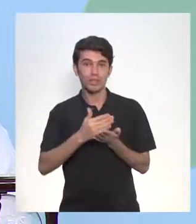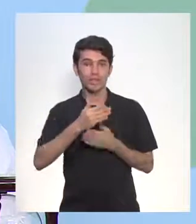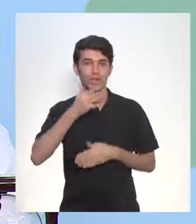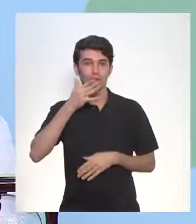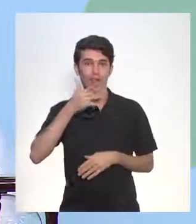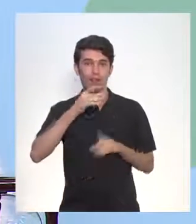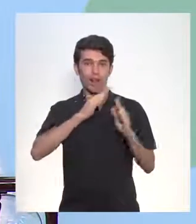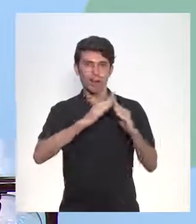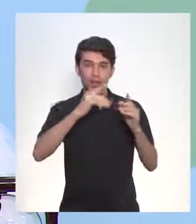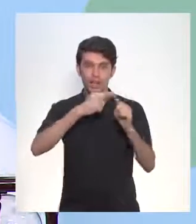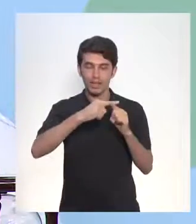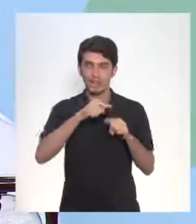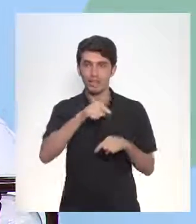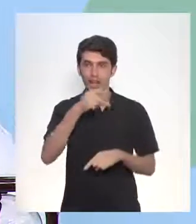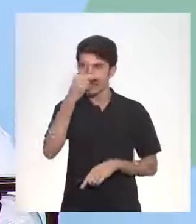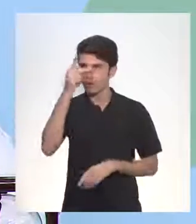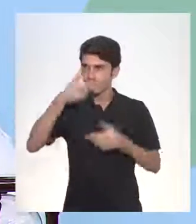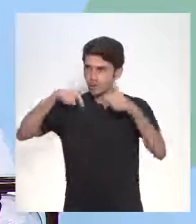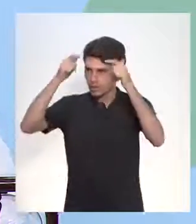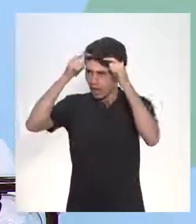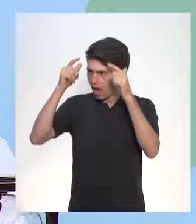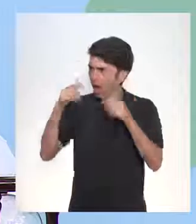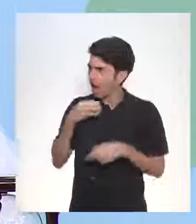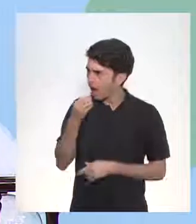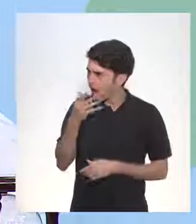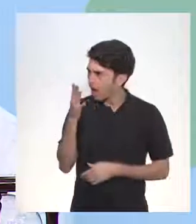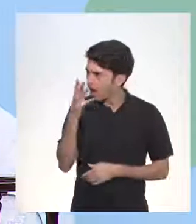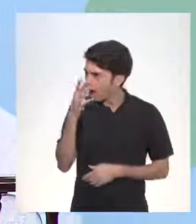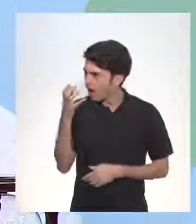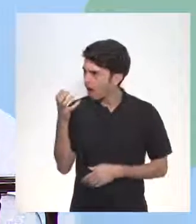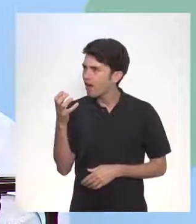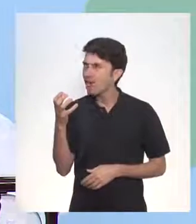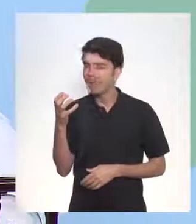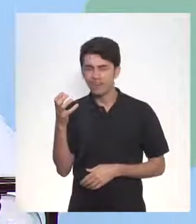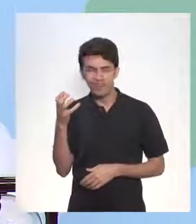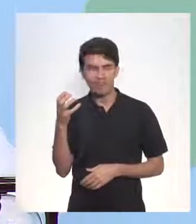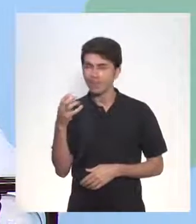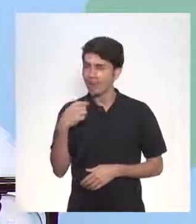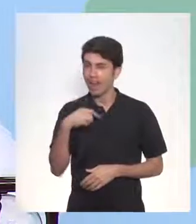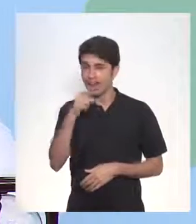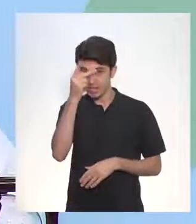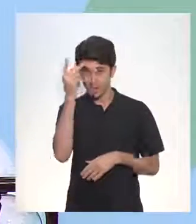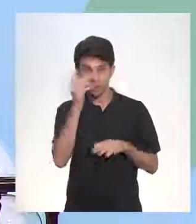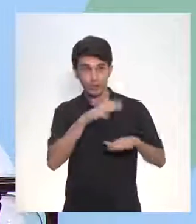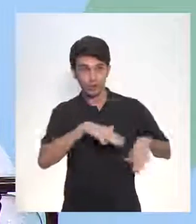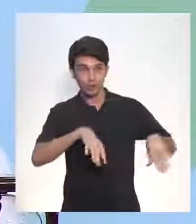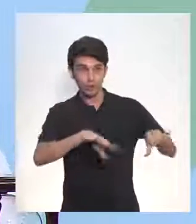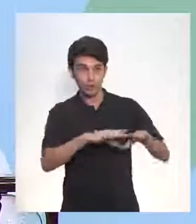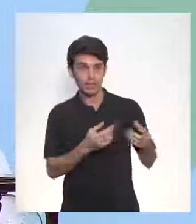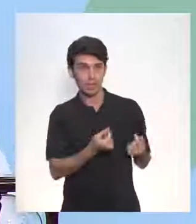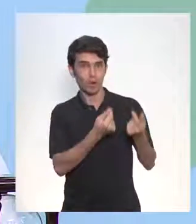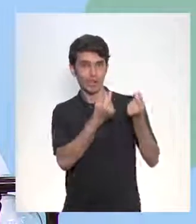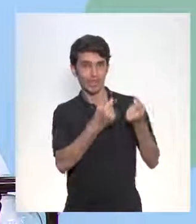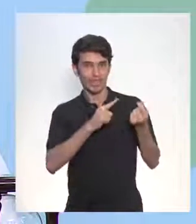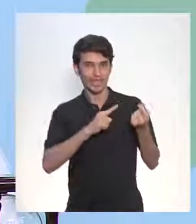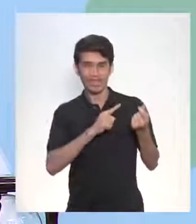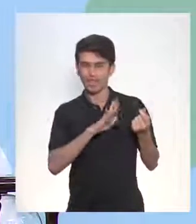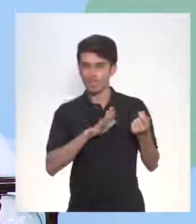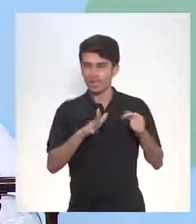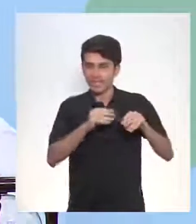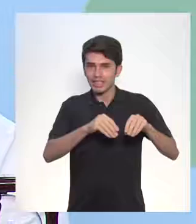bem para os reis que queriam novas terras, que logo esses reis e essas pessoas que tinham poder, mas não tinham